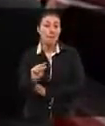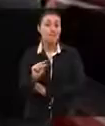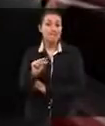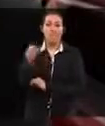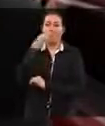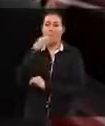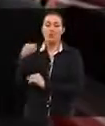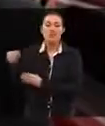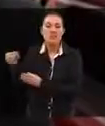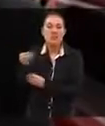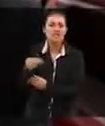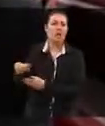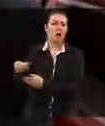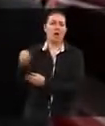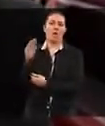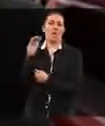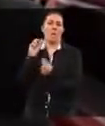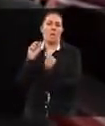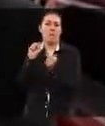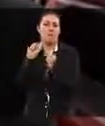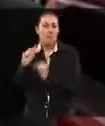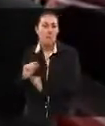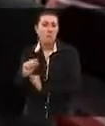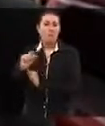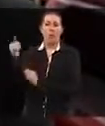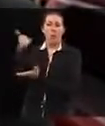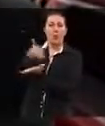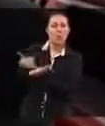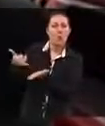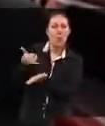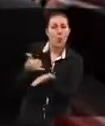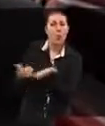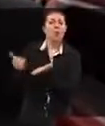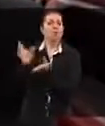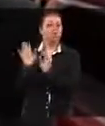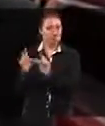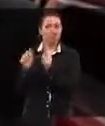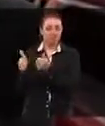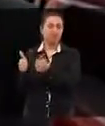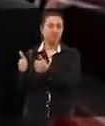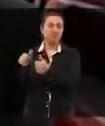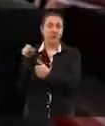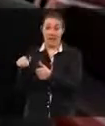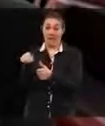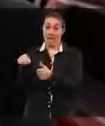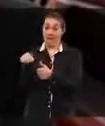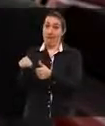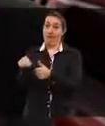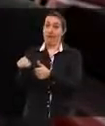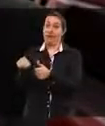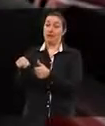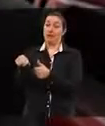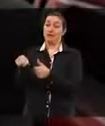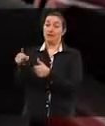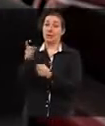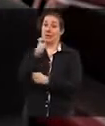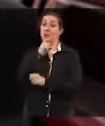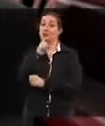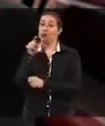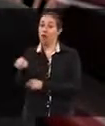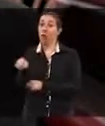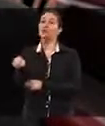são minimamente processados, com pouco teor de sódio, com pouco teor de gordura, tá? Então, esse tipo de